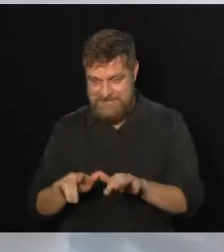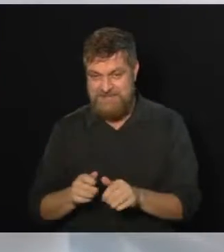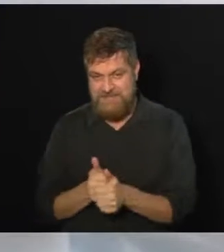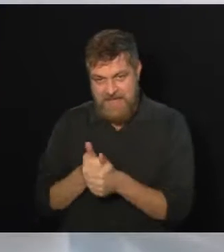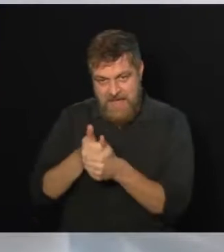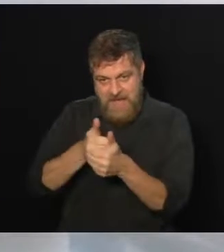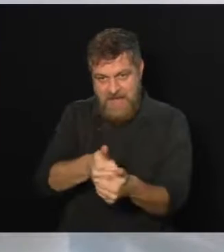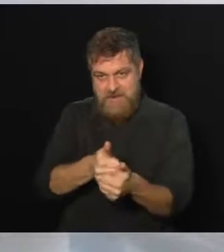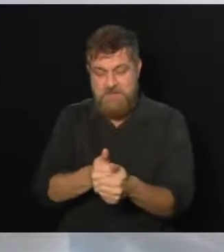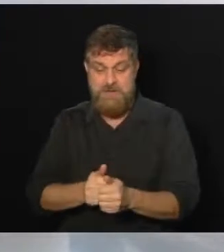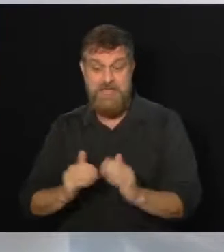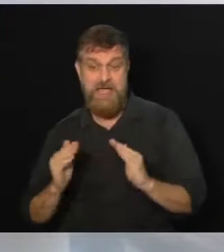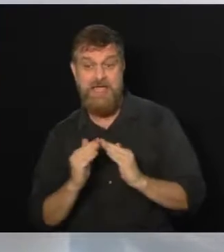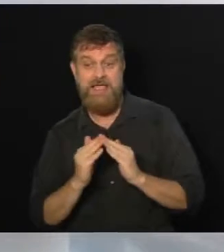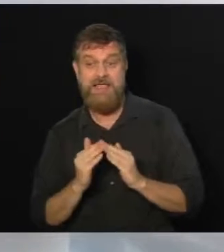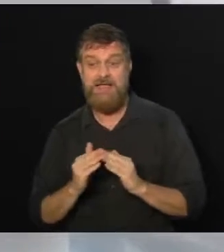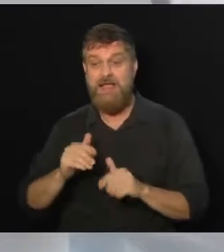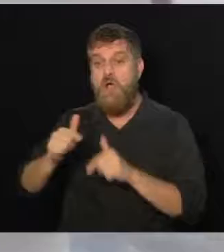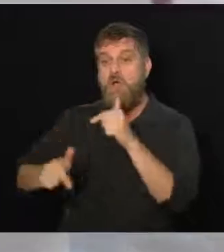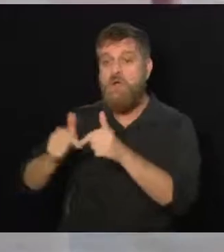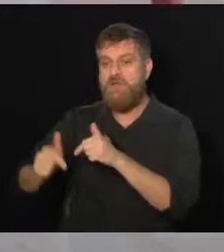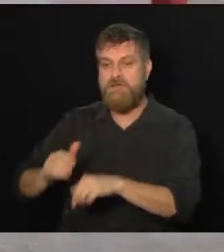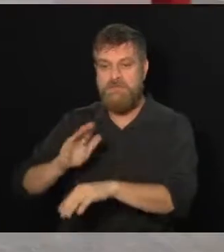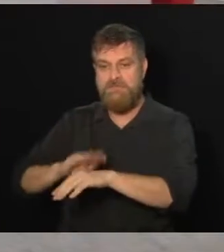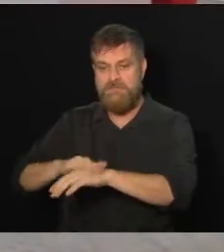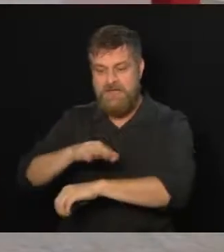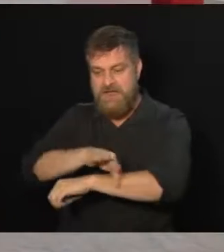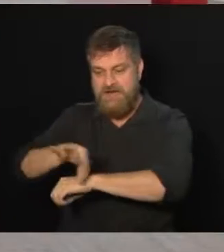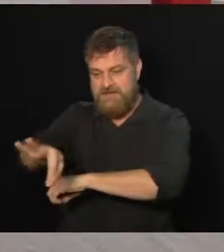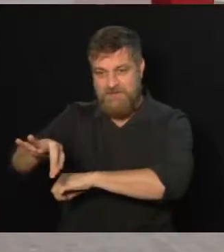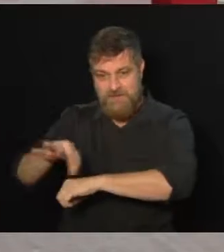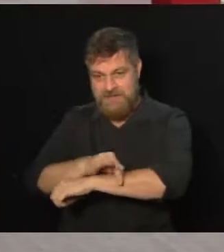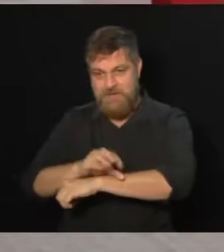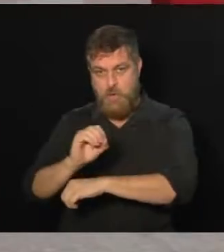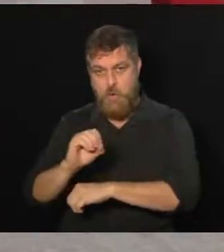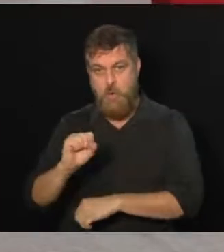acompanhar depois em casa um pouquinho do trabalho dele.